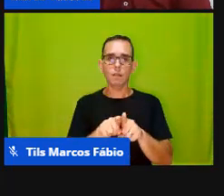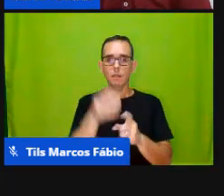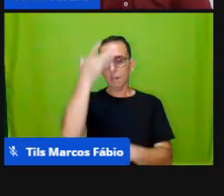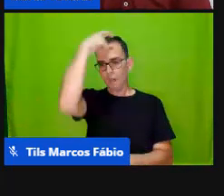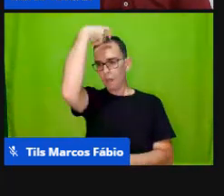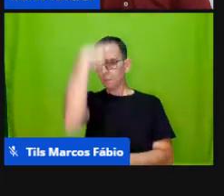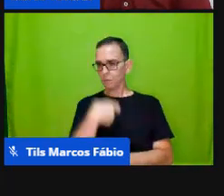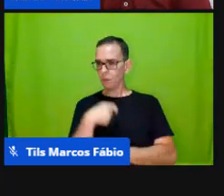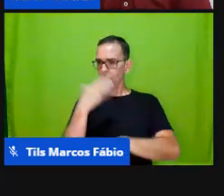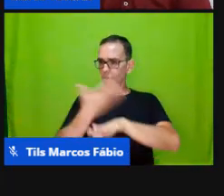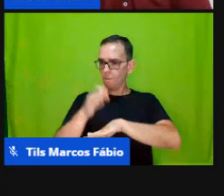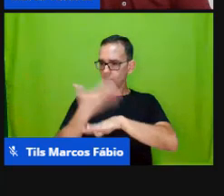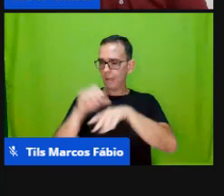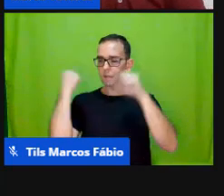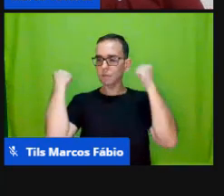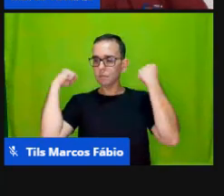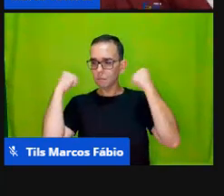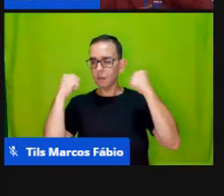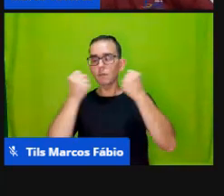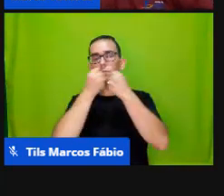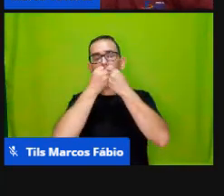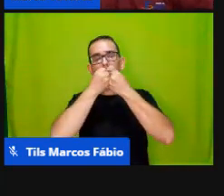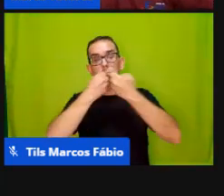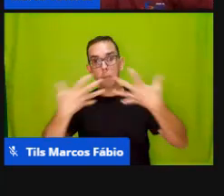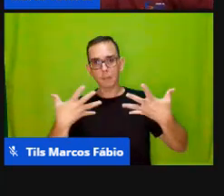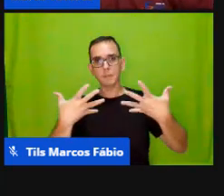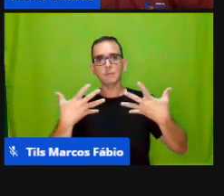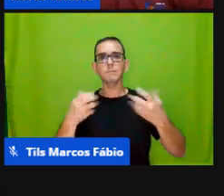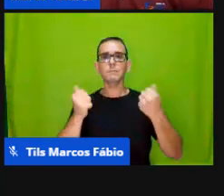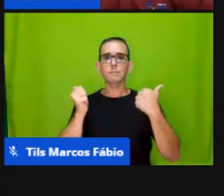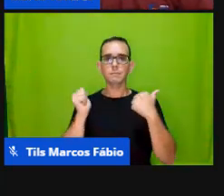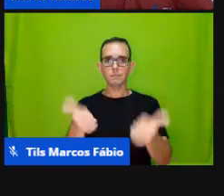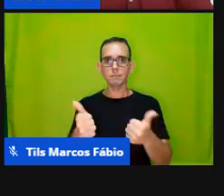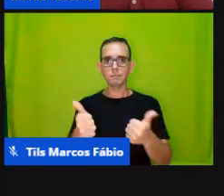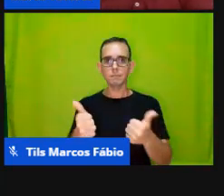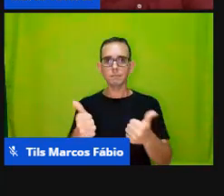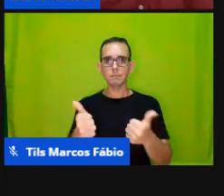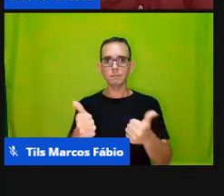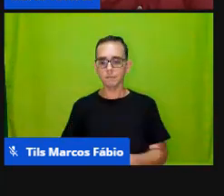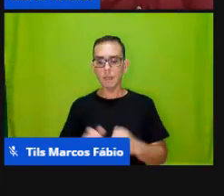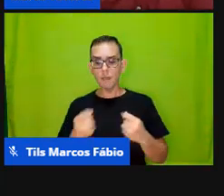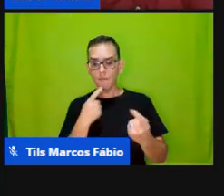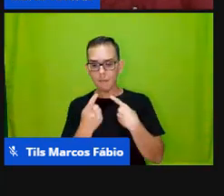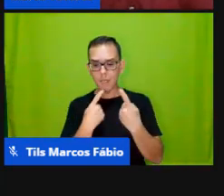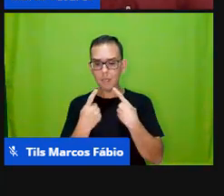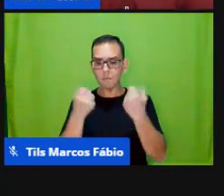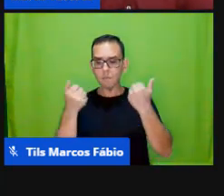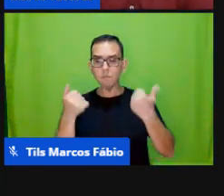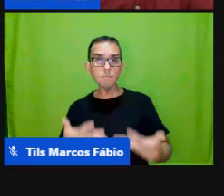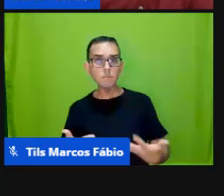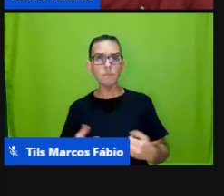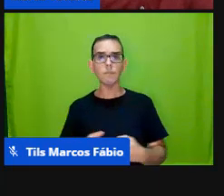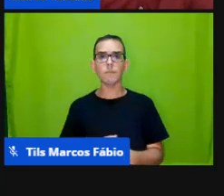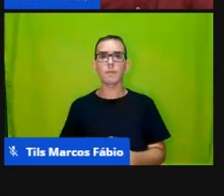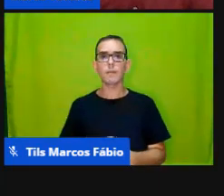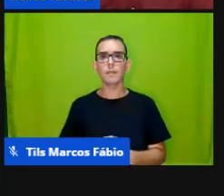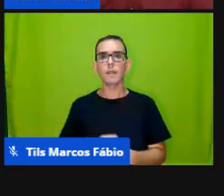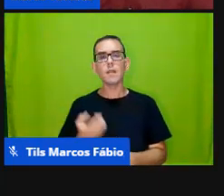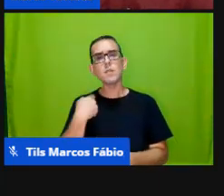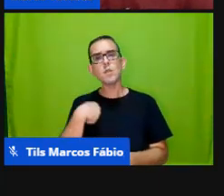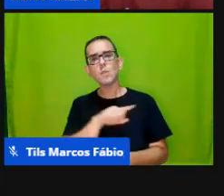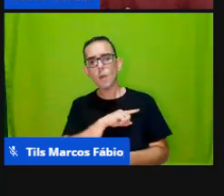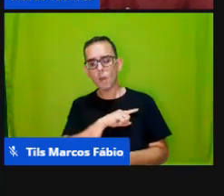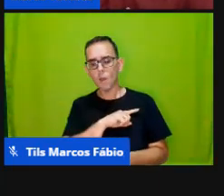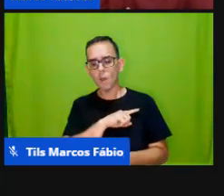pratica esporte está bem mais disposta. Bom, feita essa discussão, a gente vai para